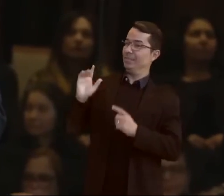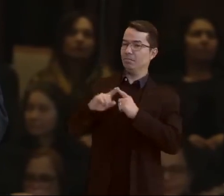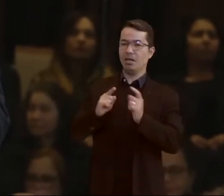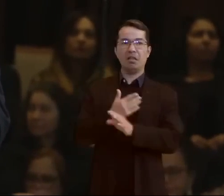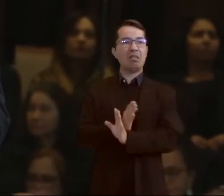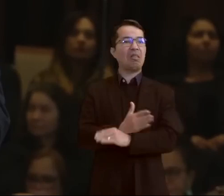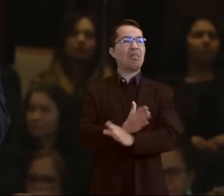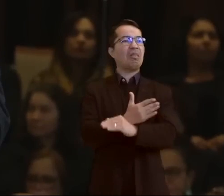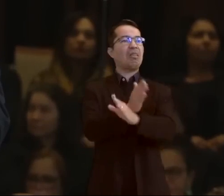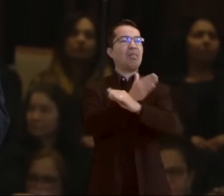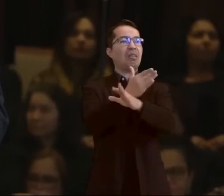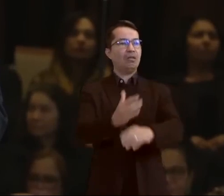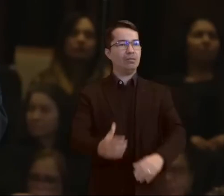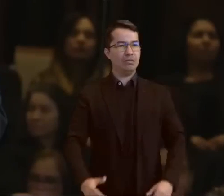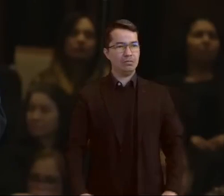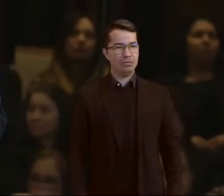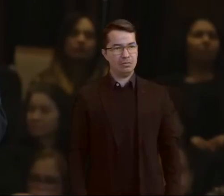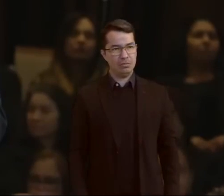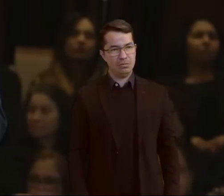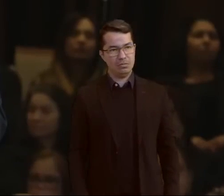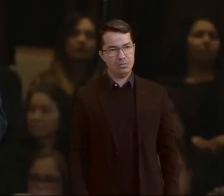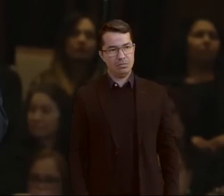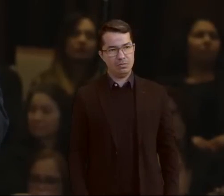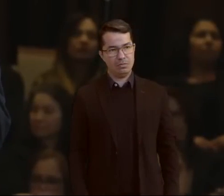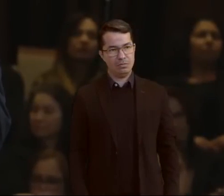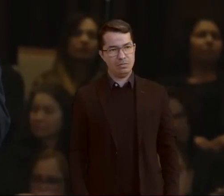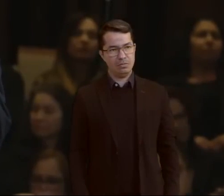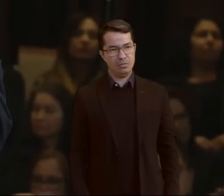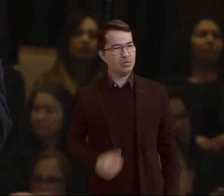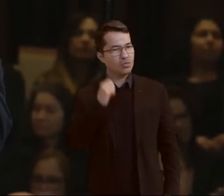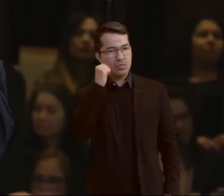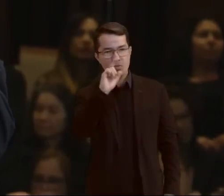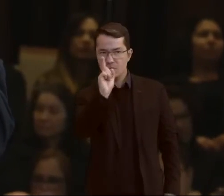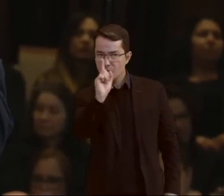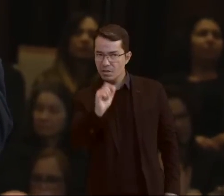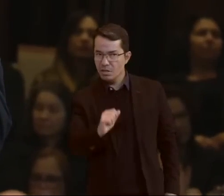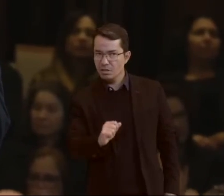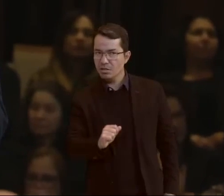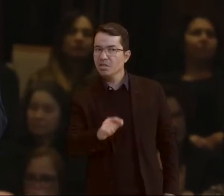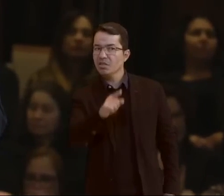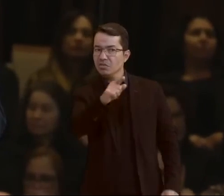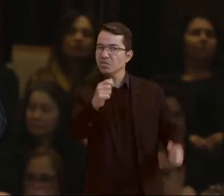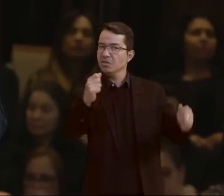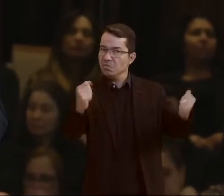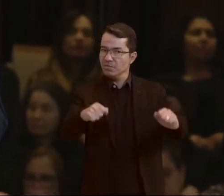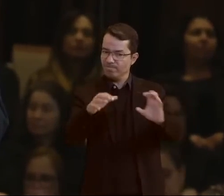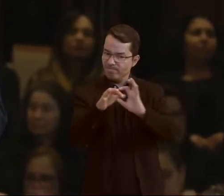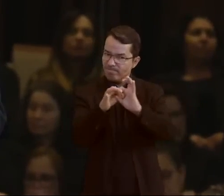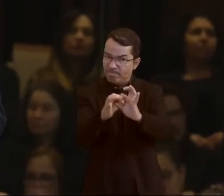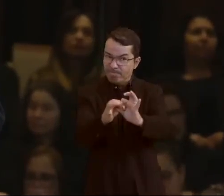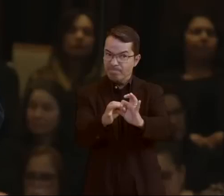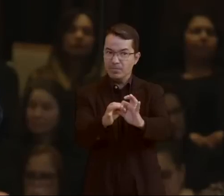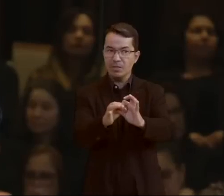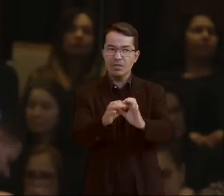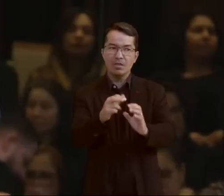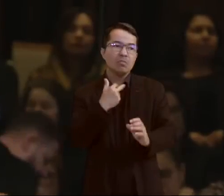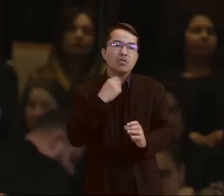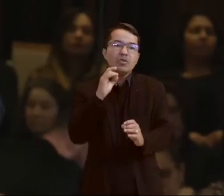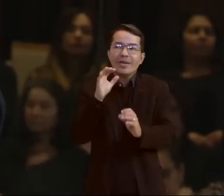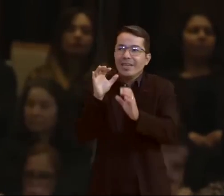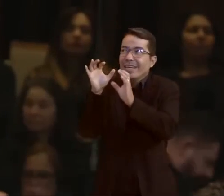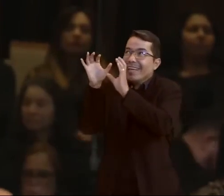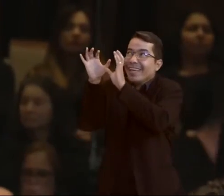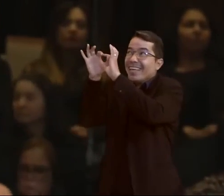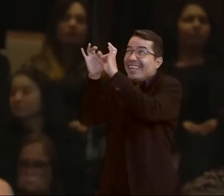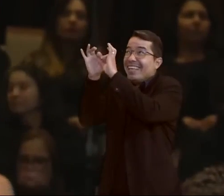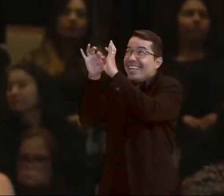Quem não ajunta, espalha. É isso que Jesus falou. Não tem meio termo. Não tem uma região de